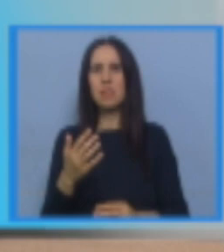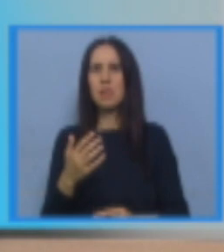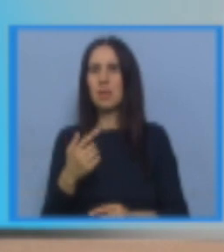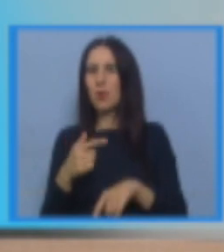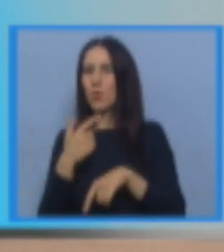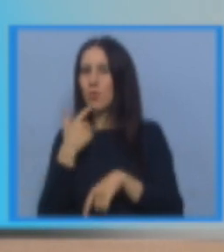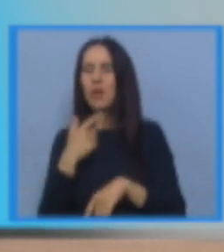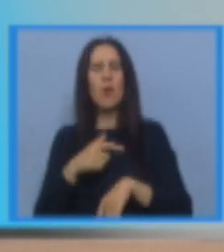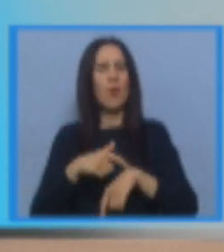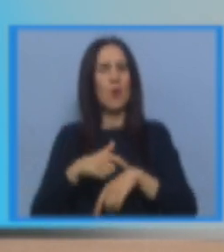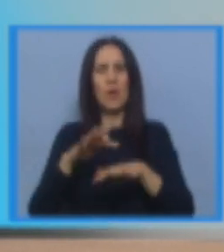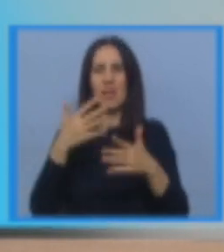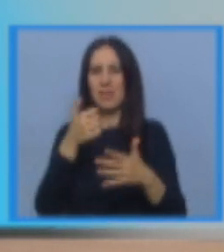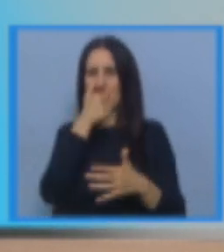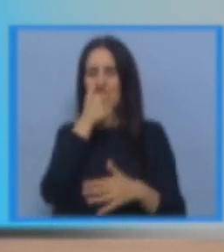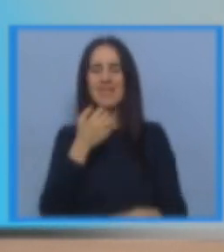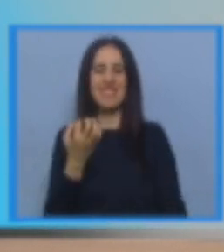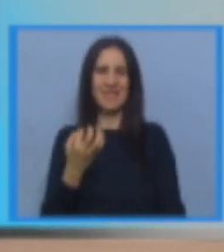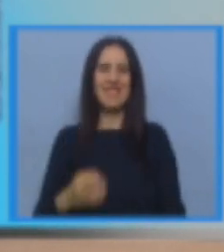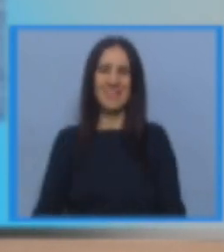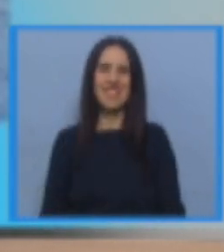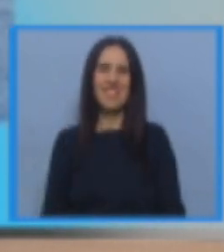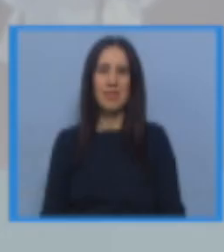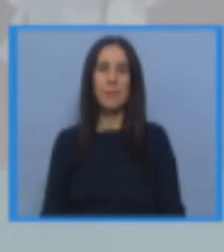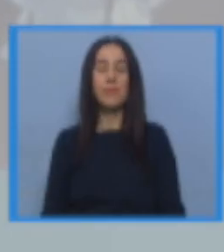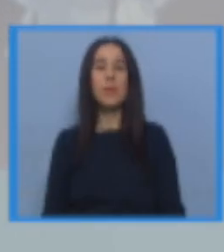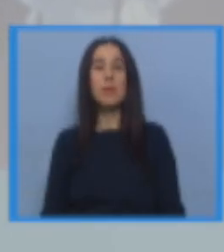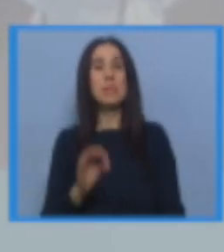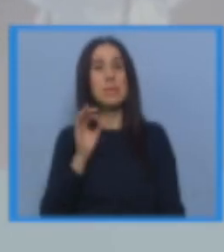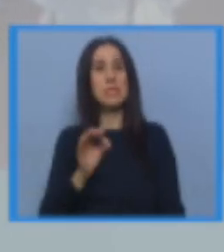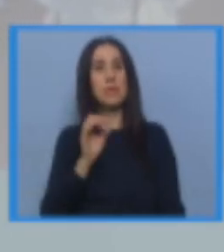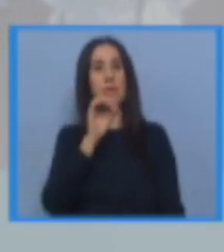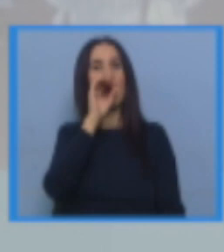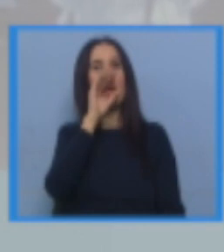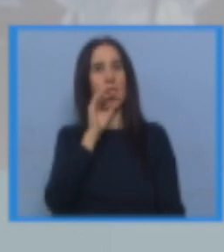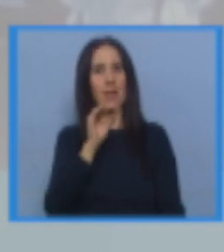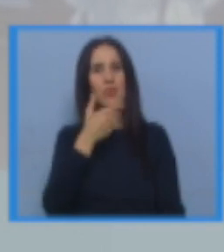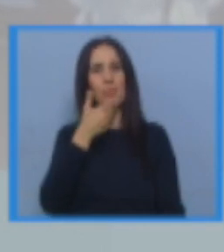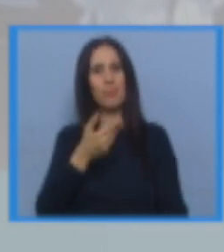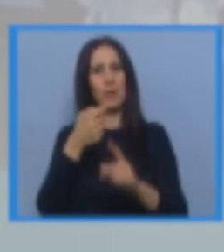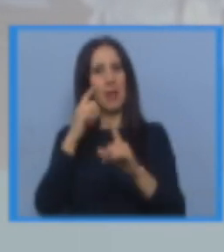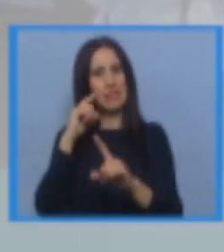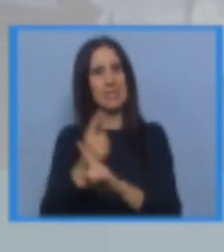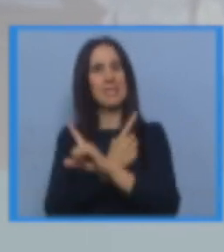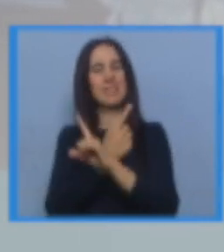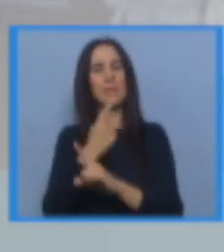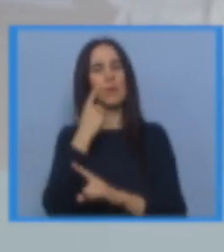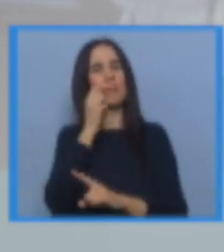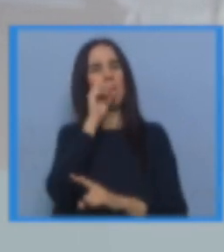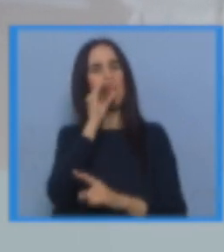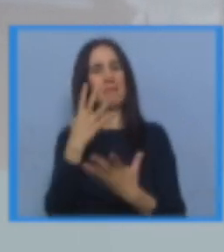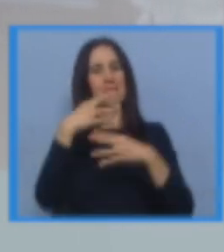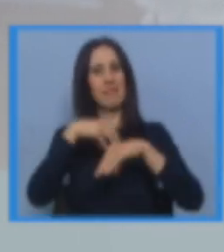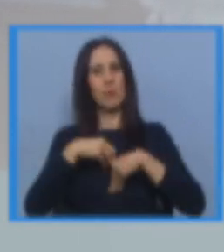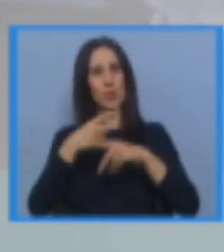hora. A qualquer hora sempre cheio, não é? Sempre. Que, por certo, vão ter a oportunidade para uma experiência diferente, de conhecimento também